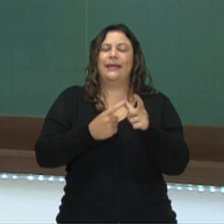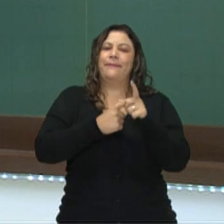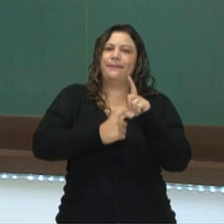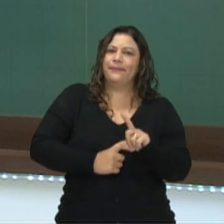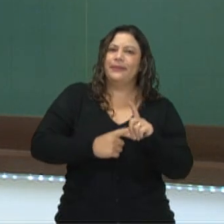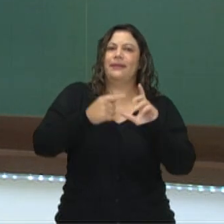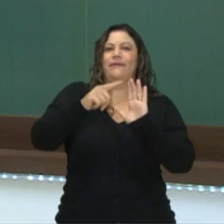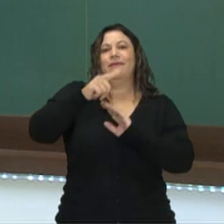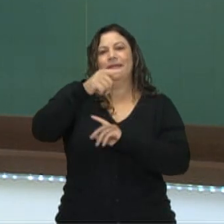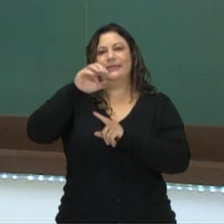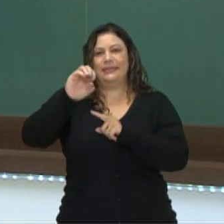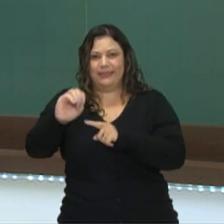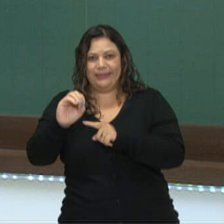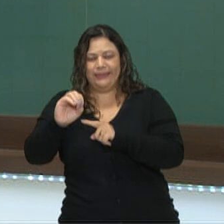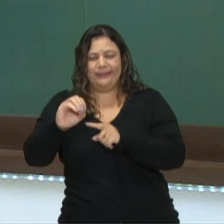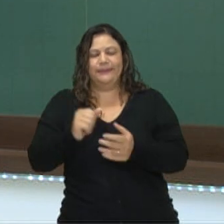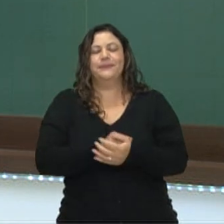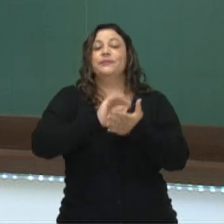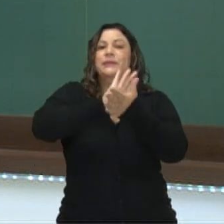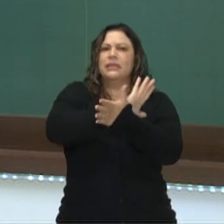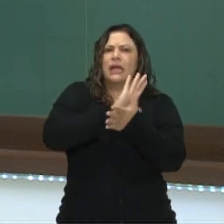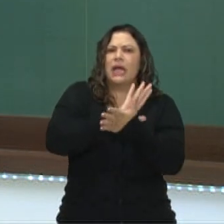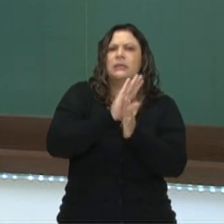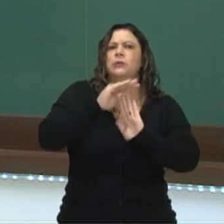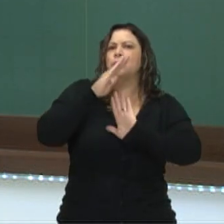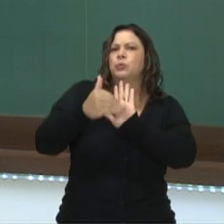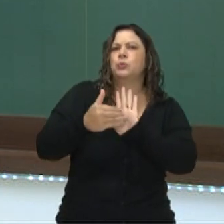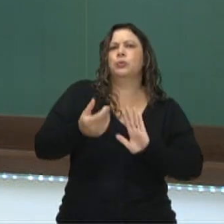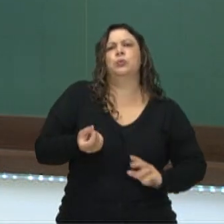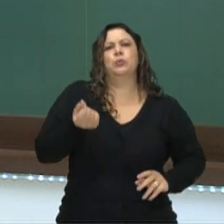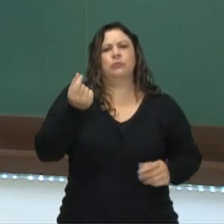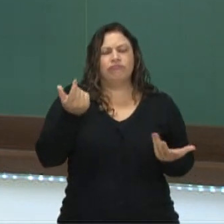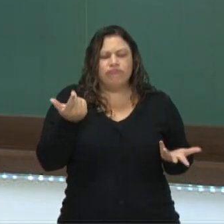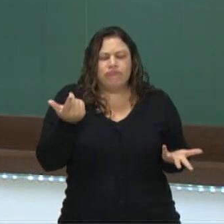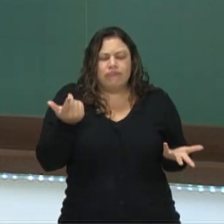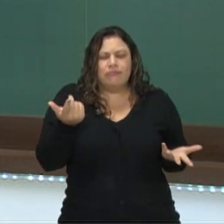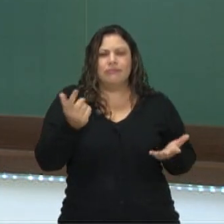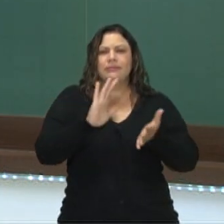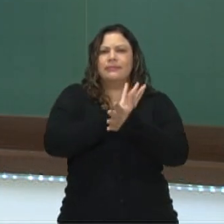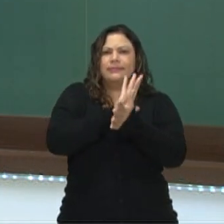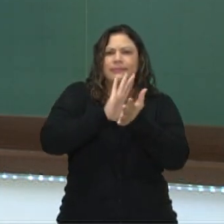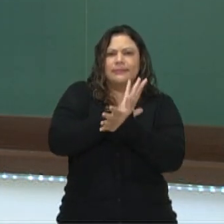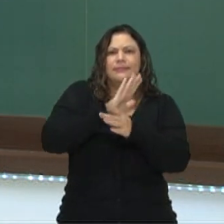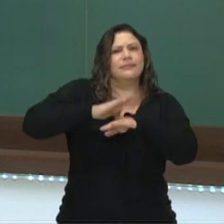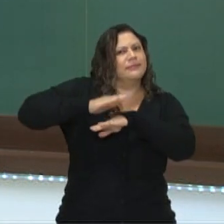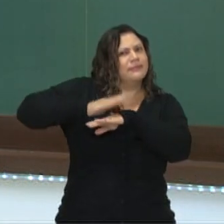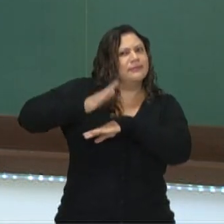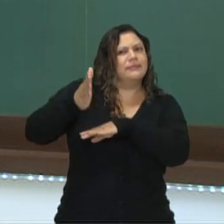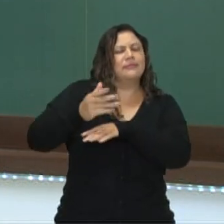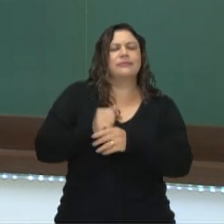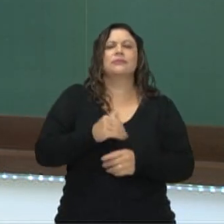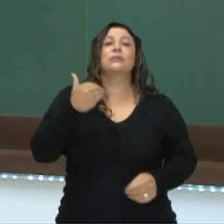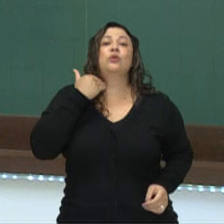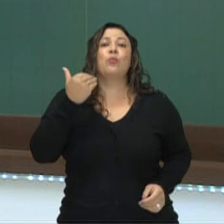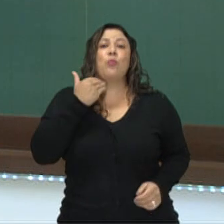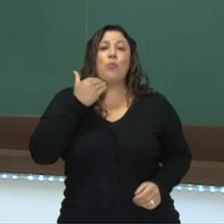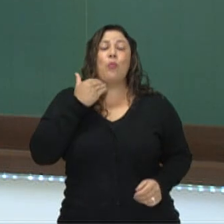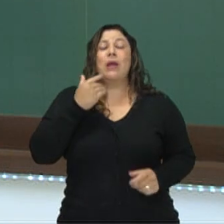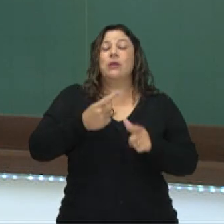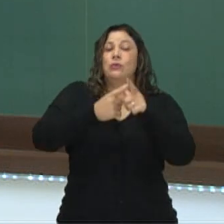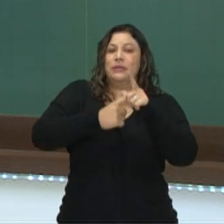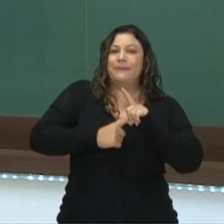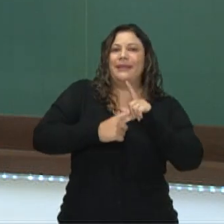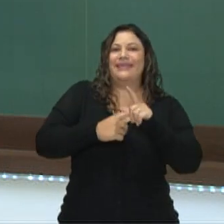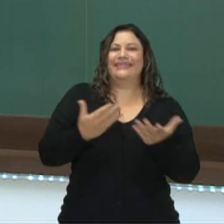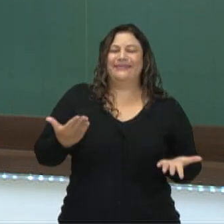você gasta todo o dinheiro da sua conta e ainda gasta mais um pouquinho? O banco te empresta, né? Na verdade você fica devendo para o banco.